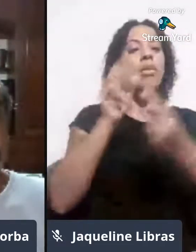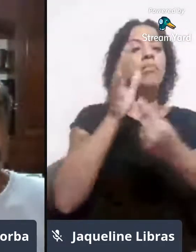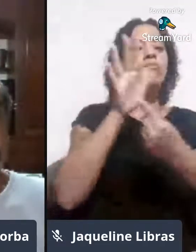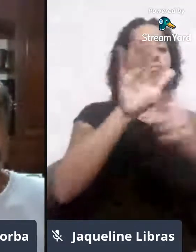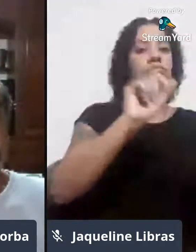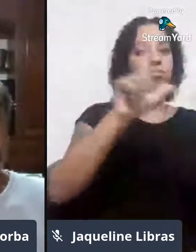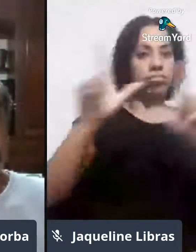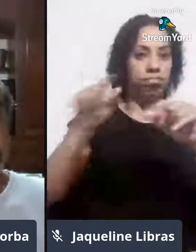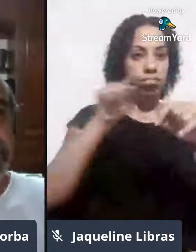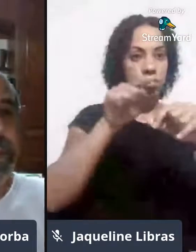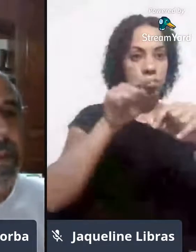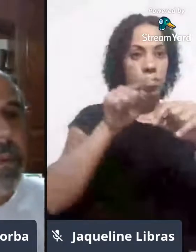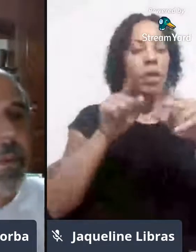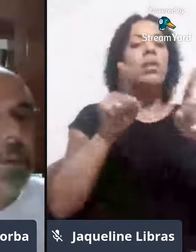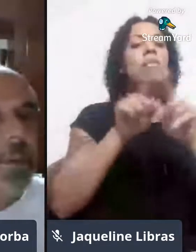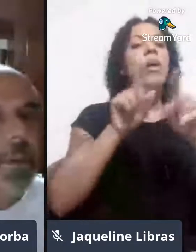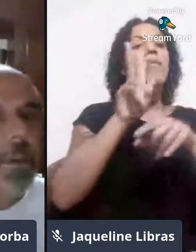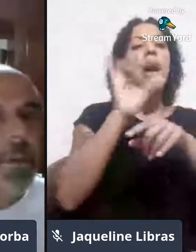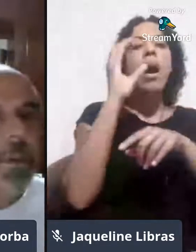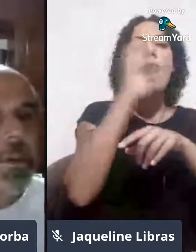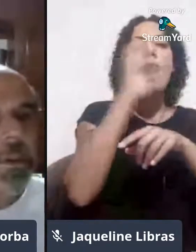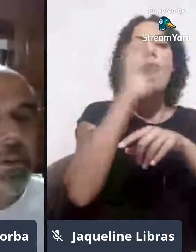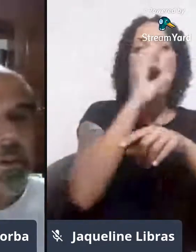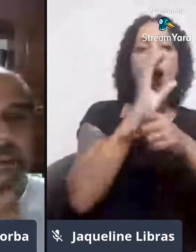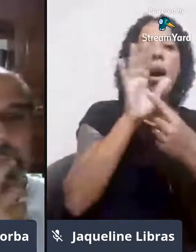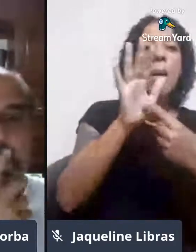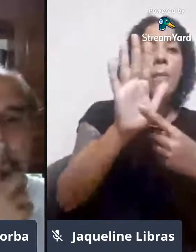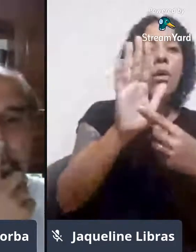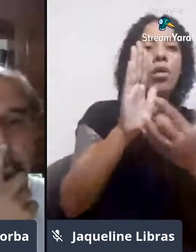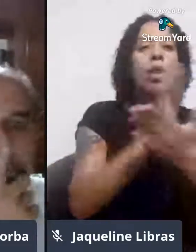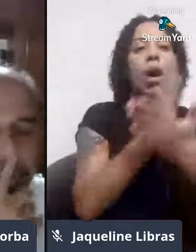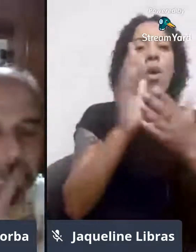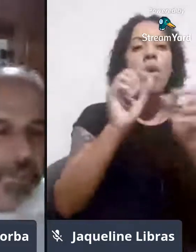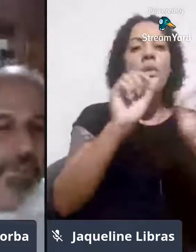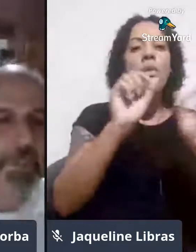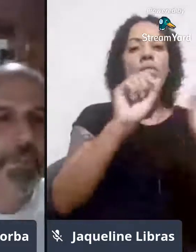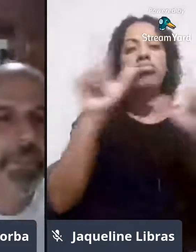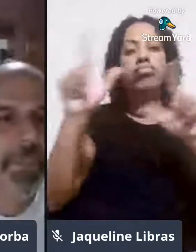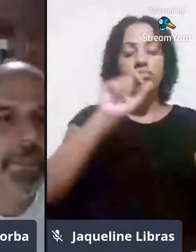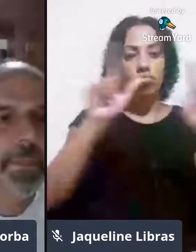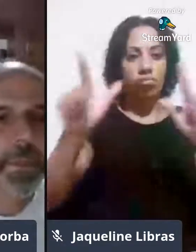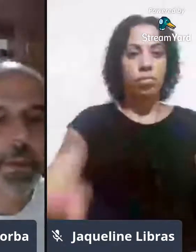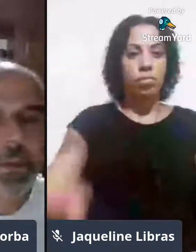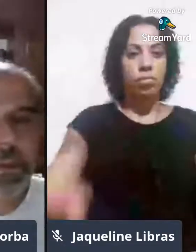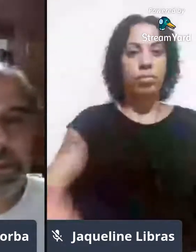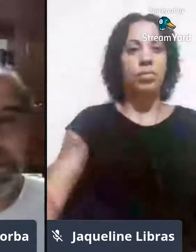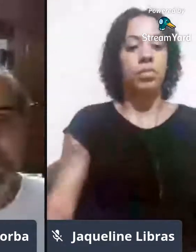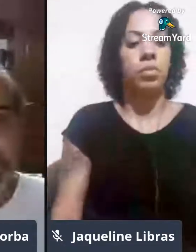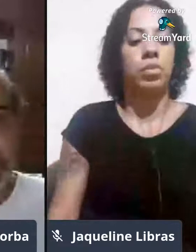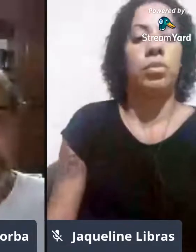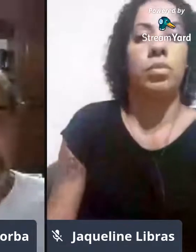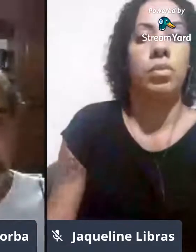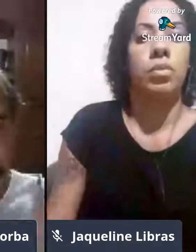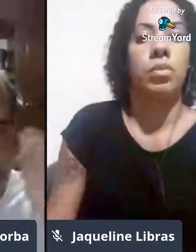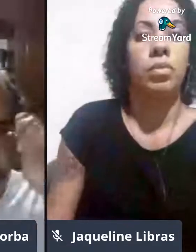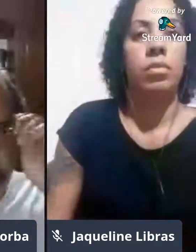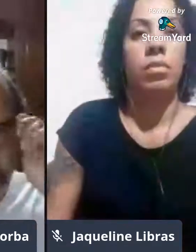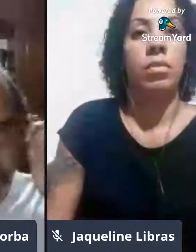vou rapidamente mostrar alguns primeiros slides, apenas para a gente